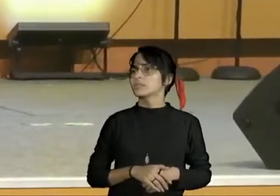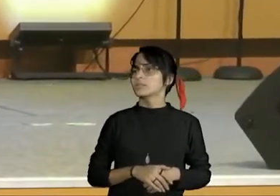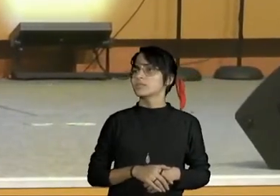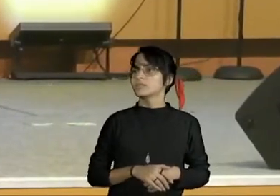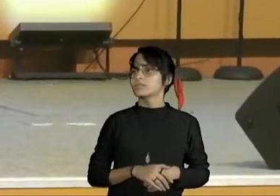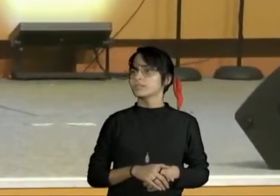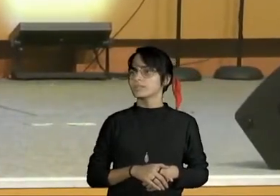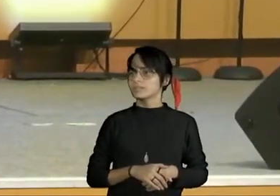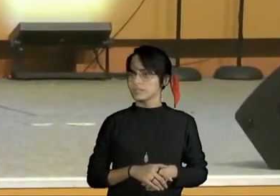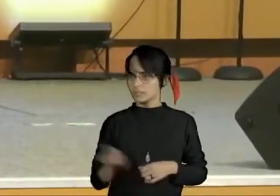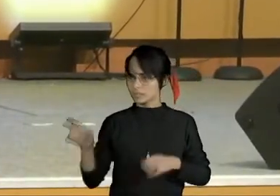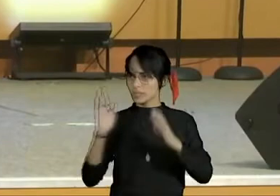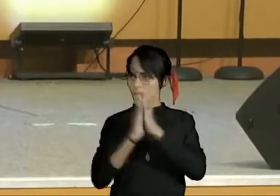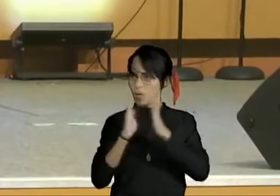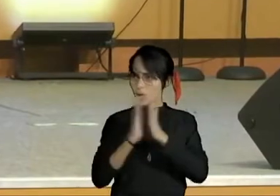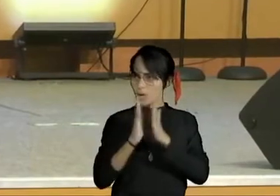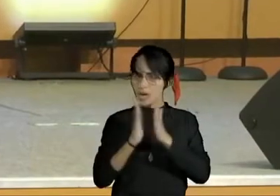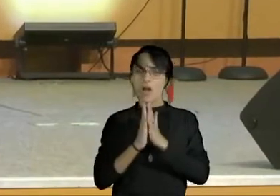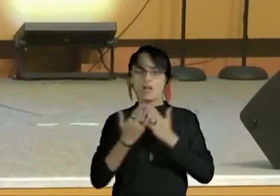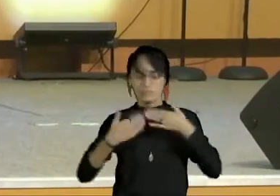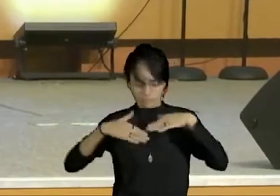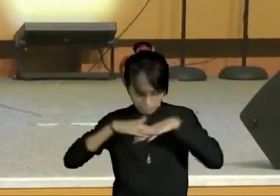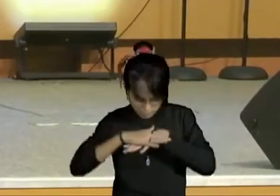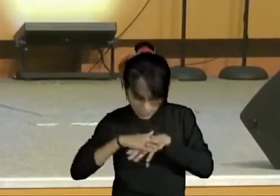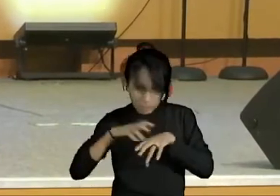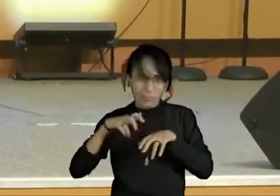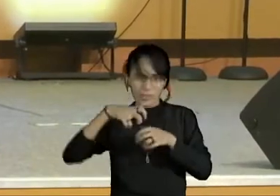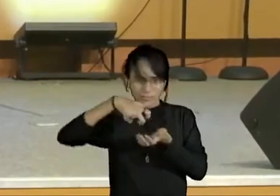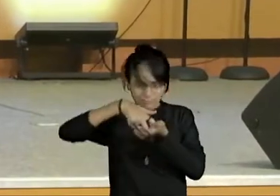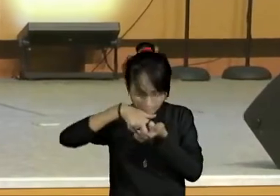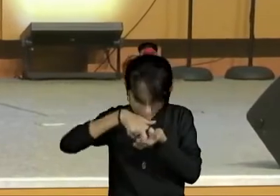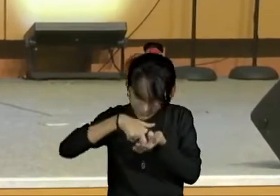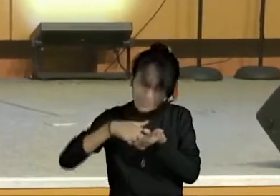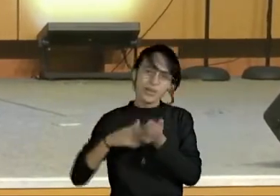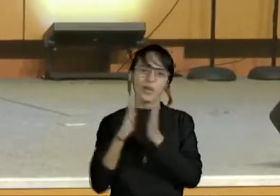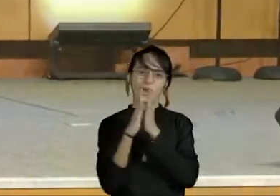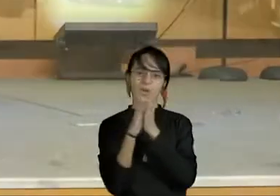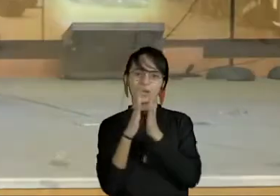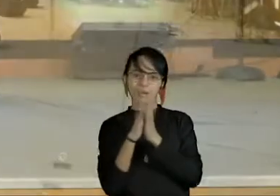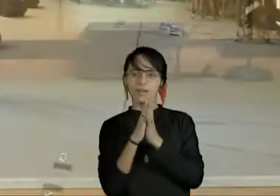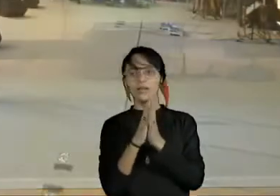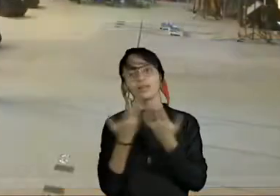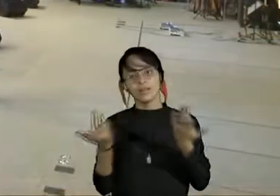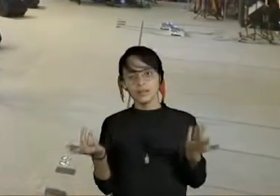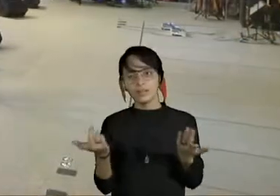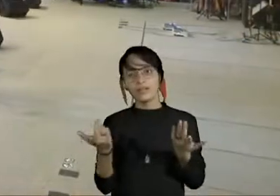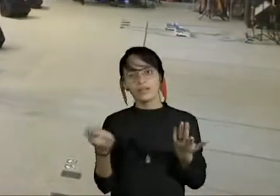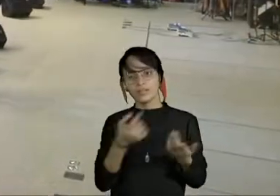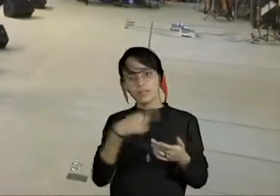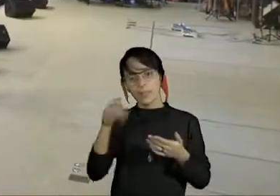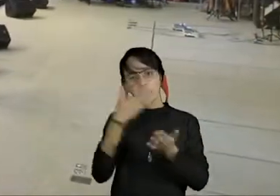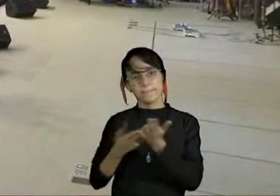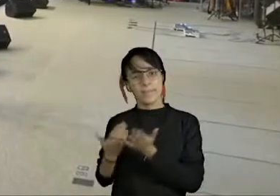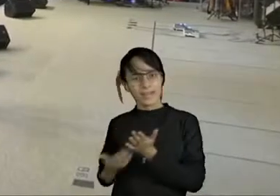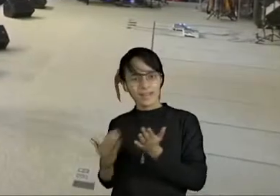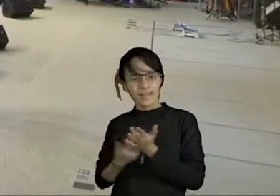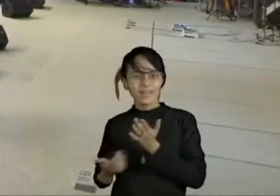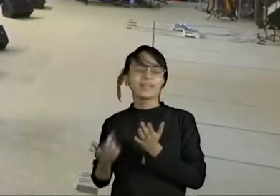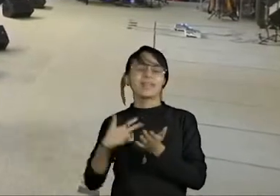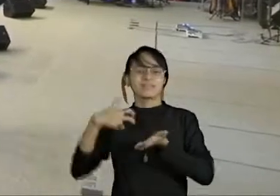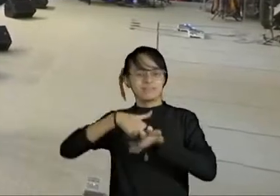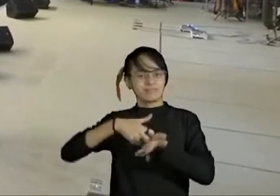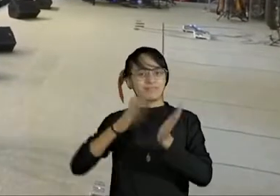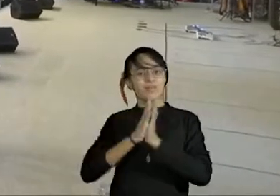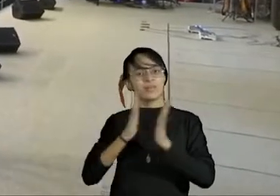Elias, que orava com a cabeça entre os joelhos. Oh, quanta gente perdendo o costume dos joelhos. Deixa isso para outro dia. Aí